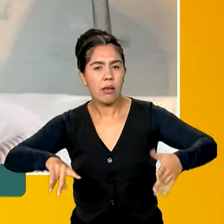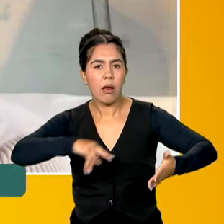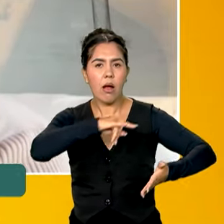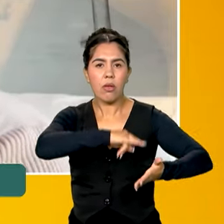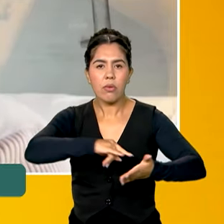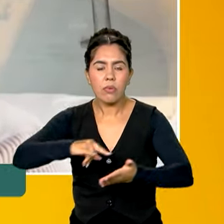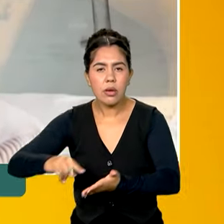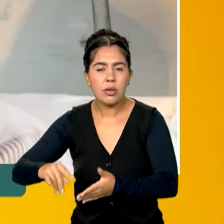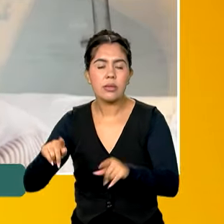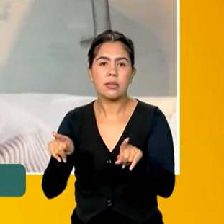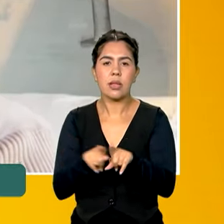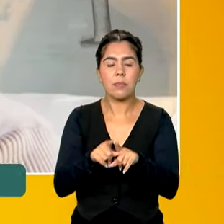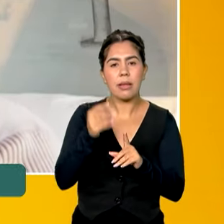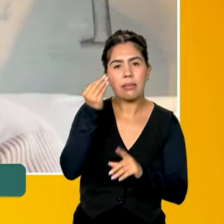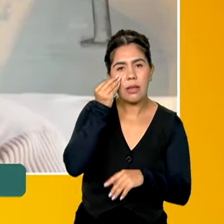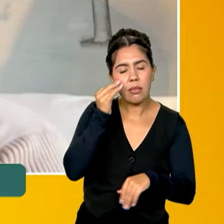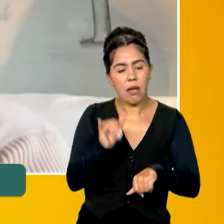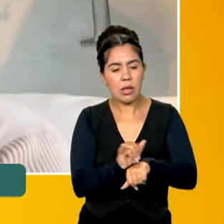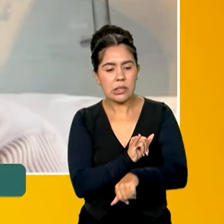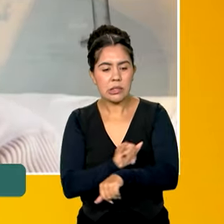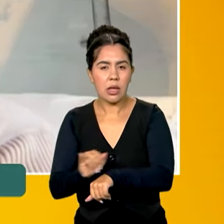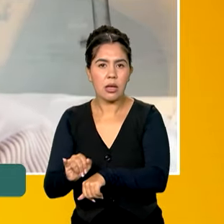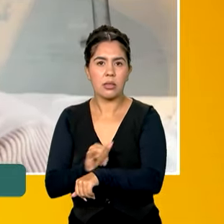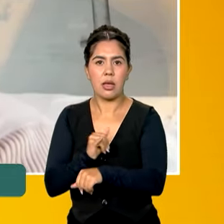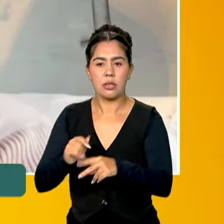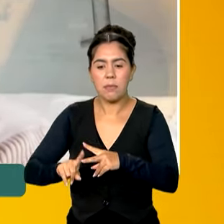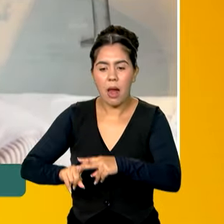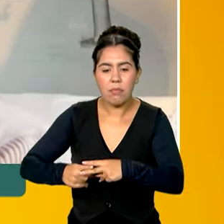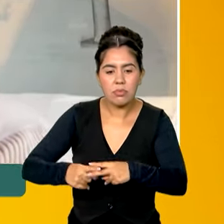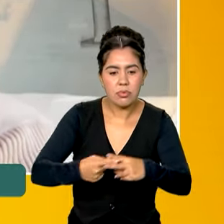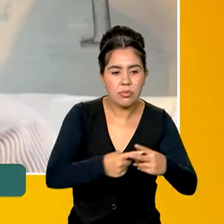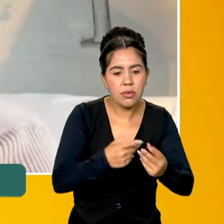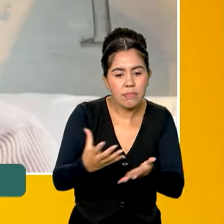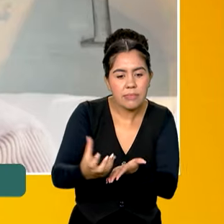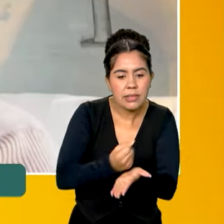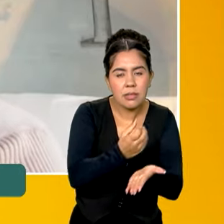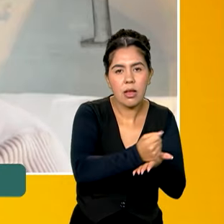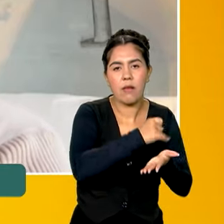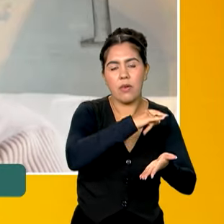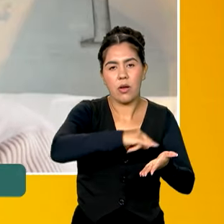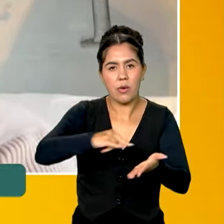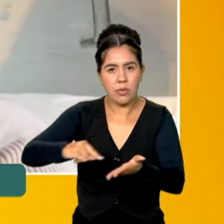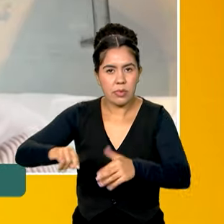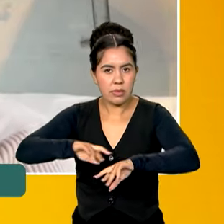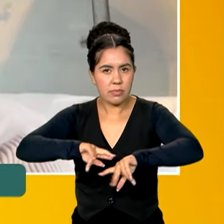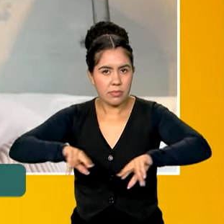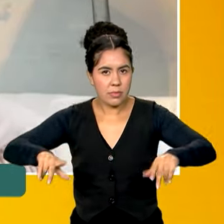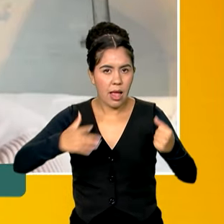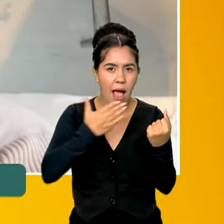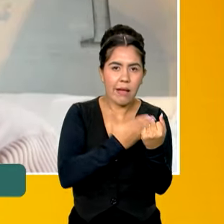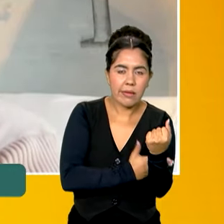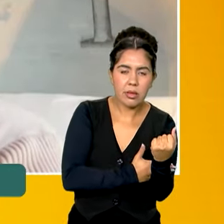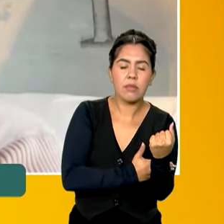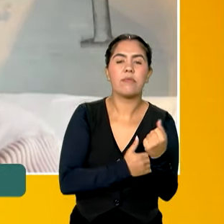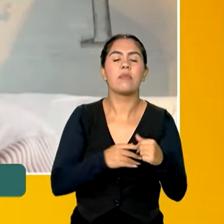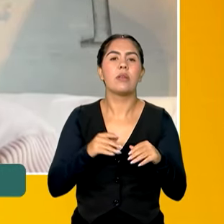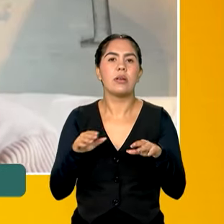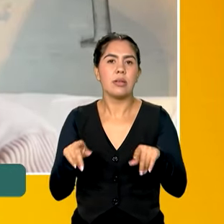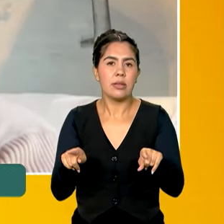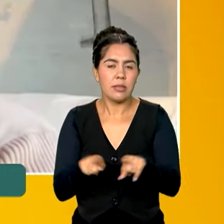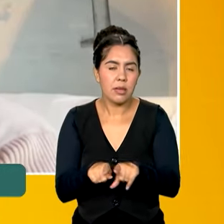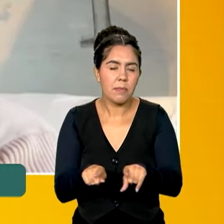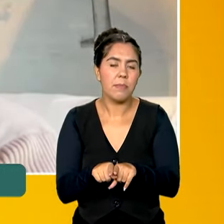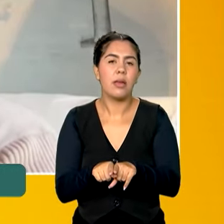estabelecer estratégias para a recuperação. Nesse sentido, ao longo desse tempo, foram levantados